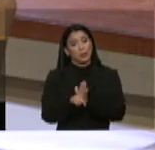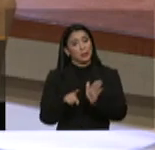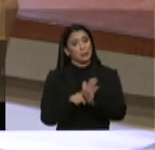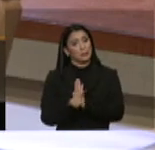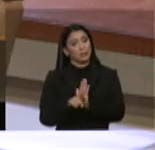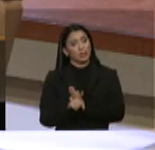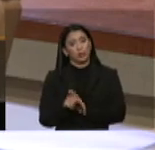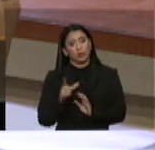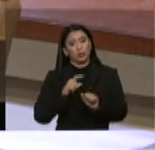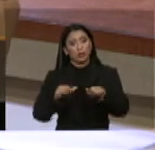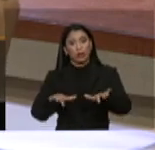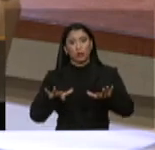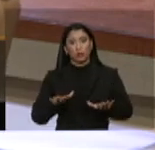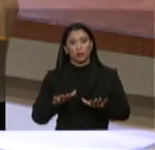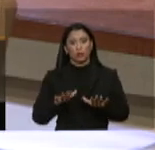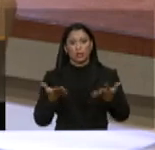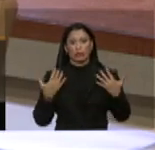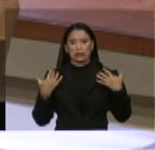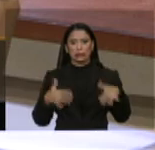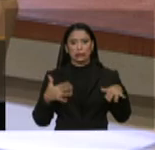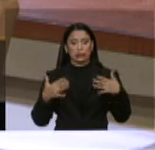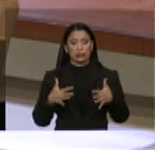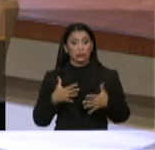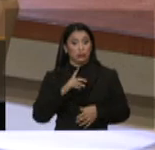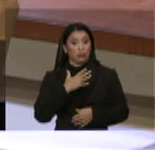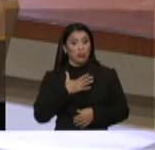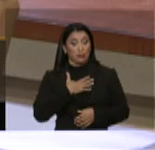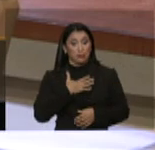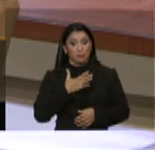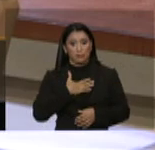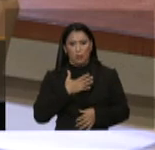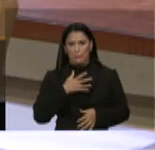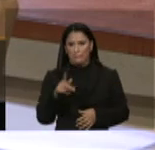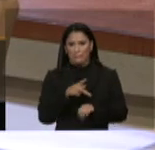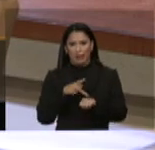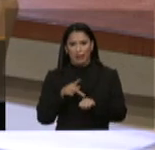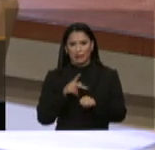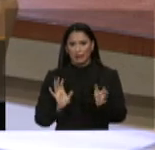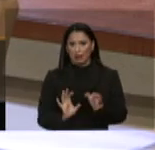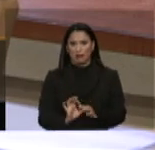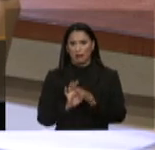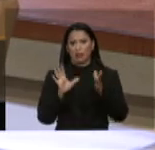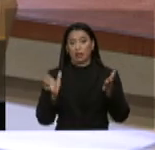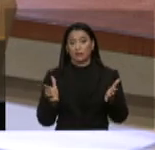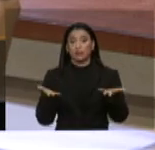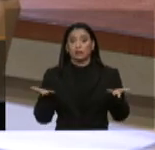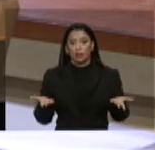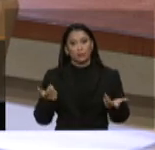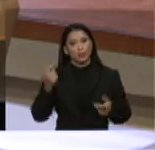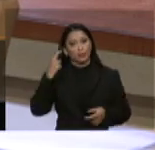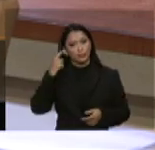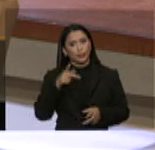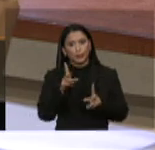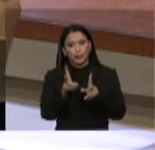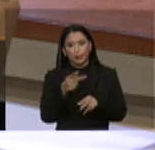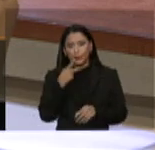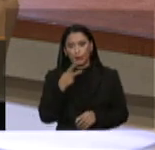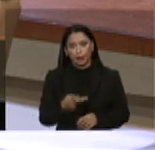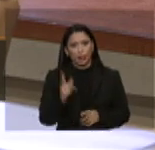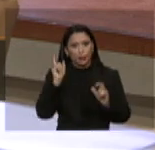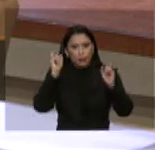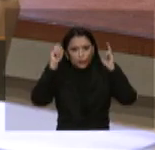que fizeram auditório ele ficou muito aborrecido o meu pai ele é livre e não tira então realmente é como você está dizendo